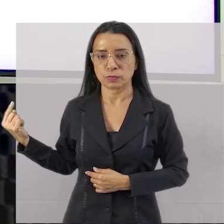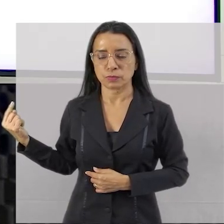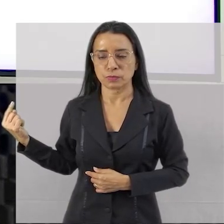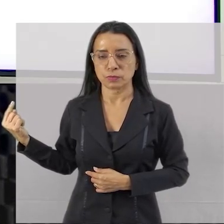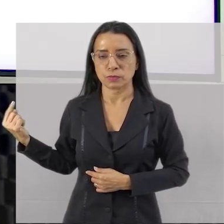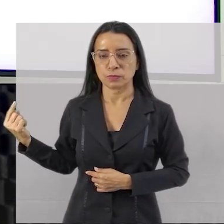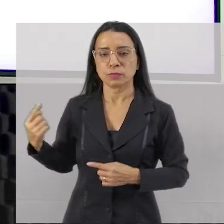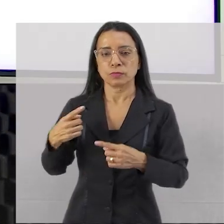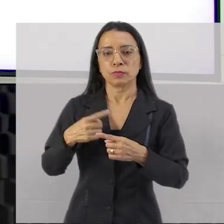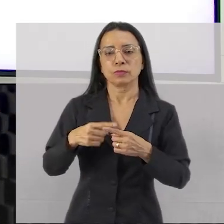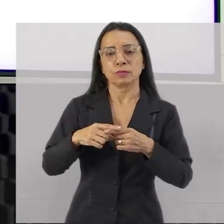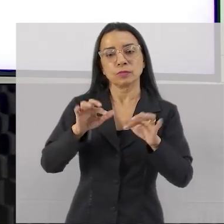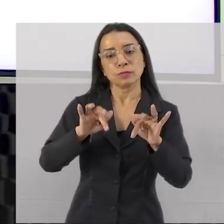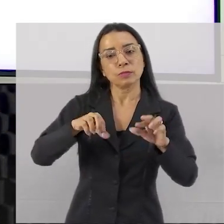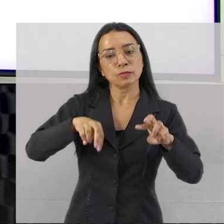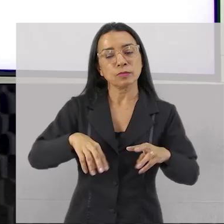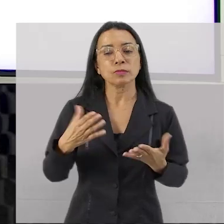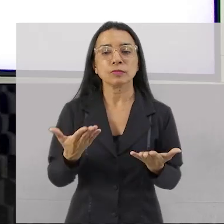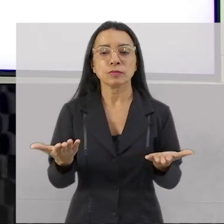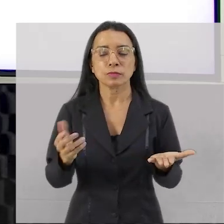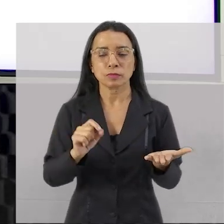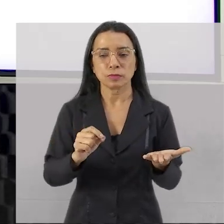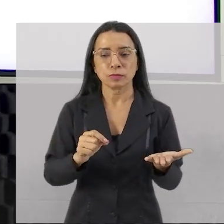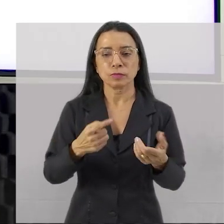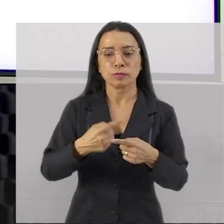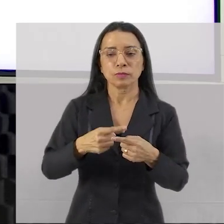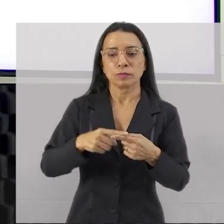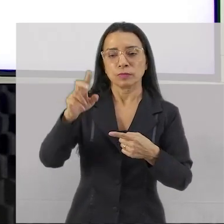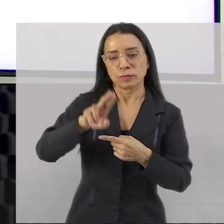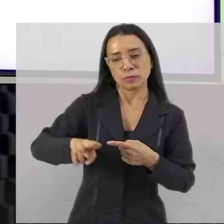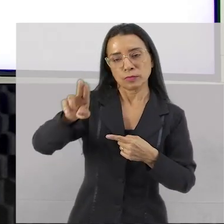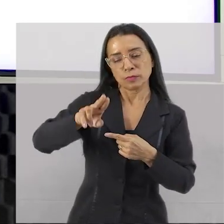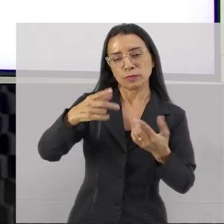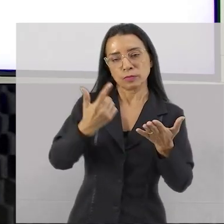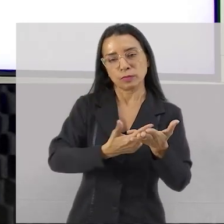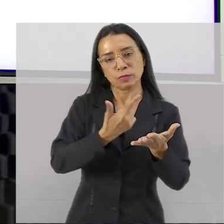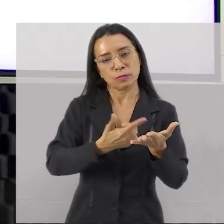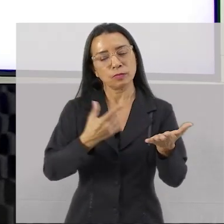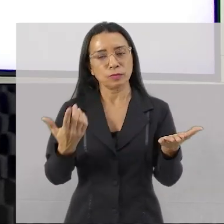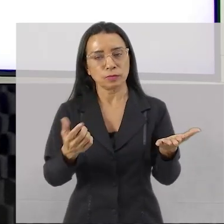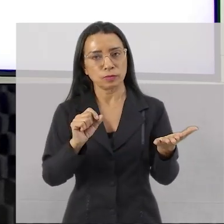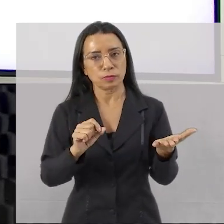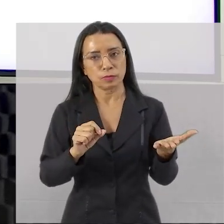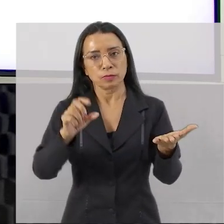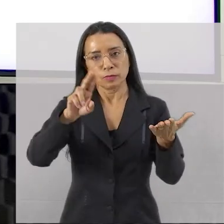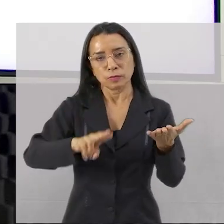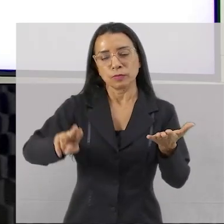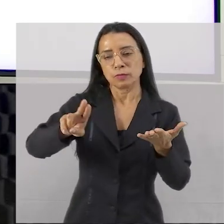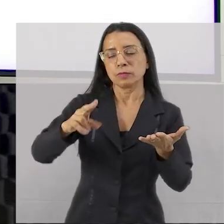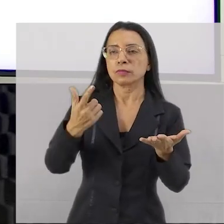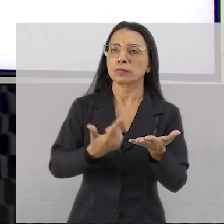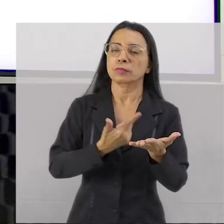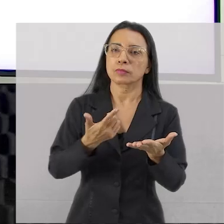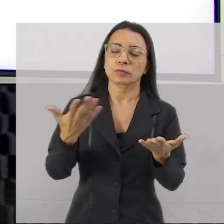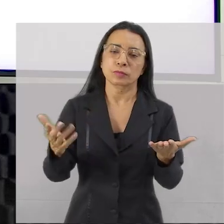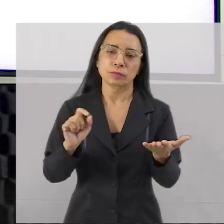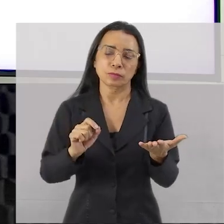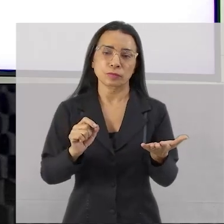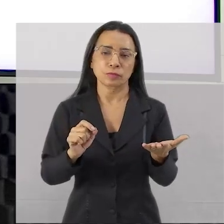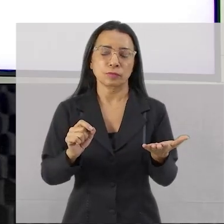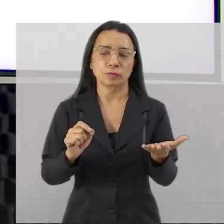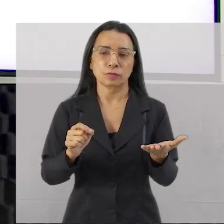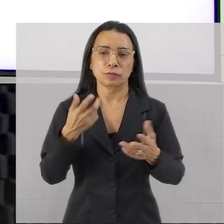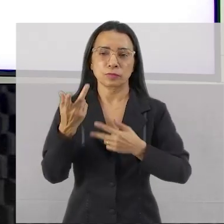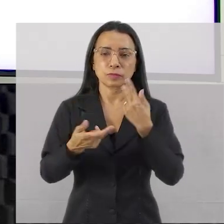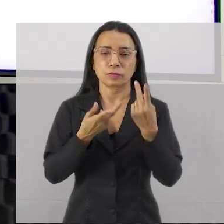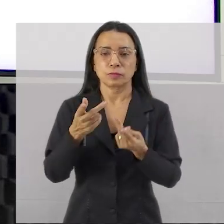brasileira. Por que que ele finaliza assim, Jimmy? Porque ele utilizou uma obra literária. Então, ao utilizar uma obra literária, ele